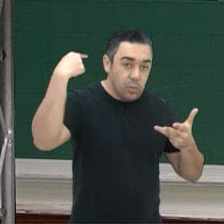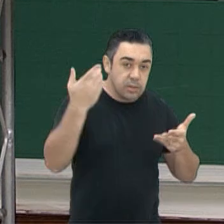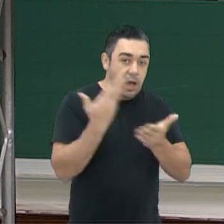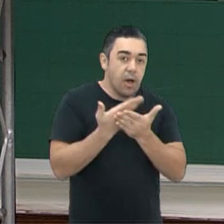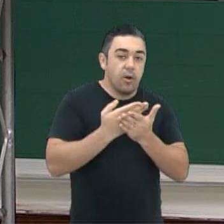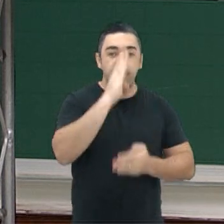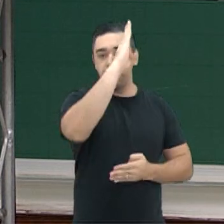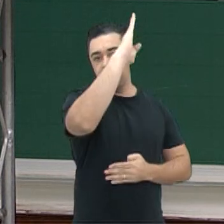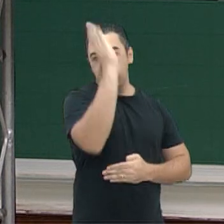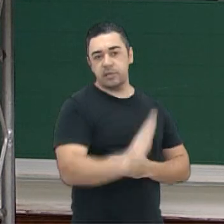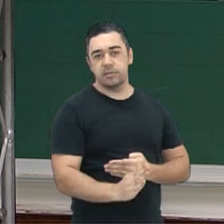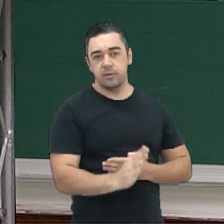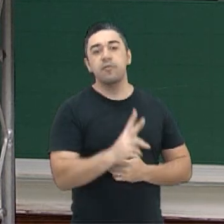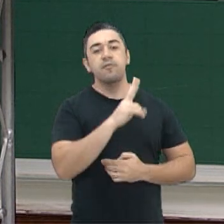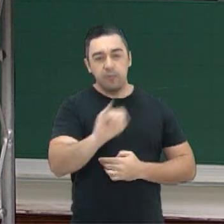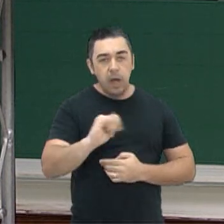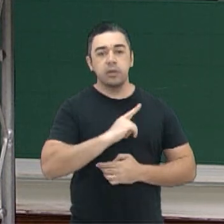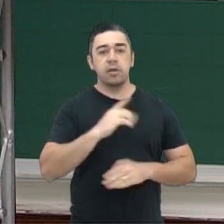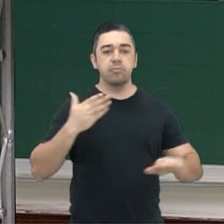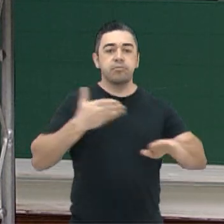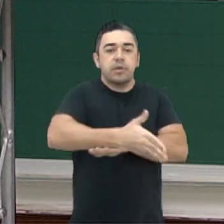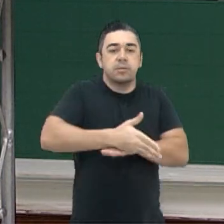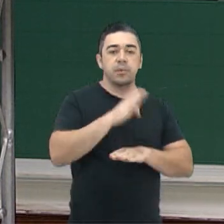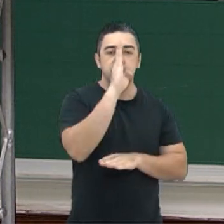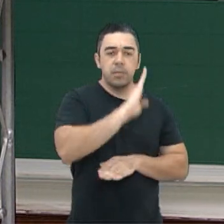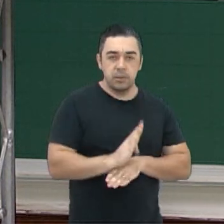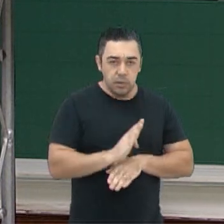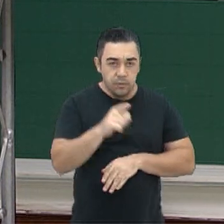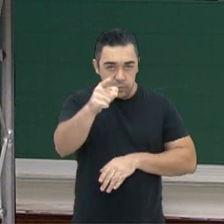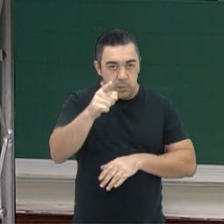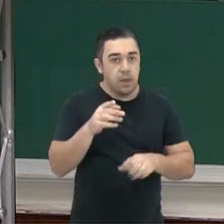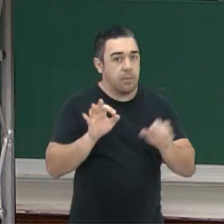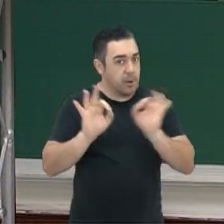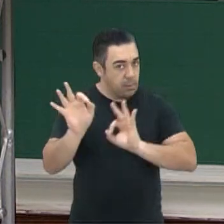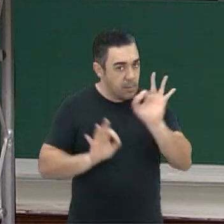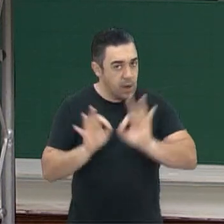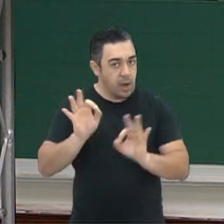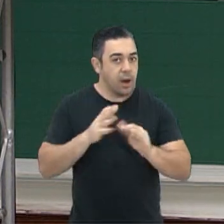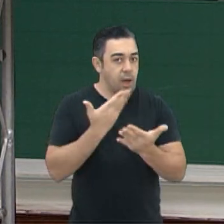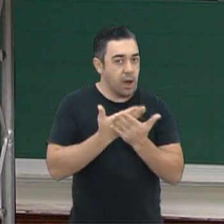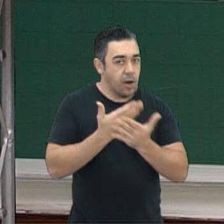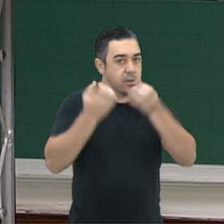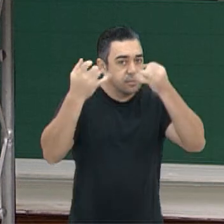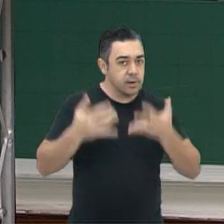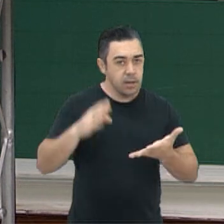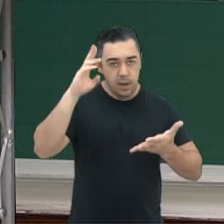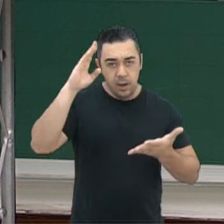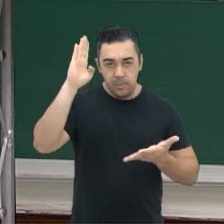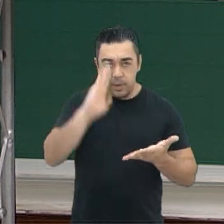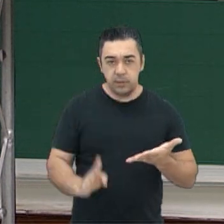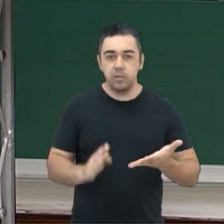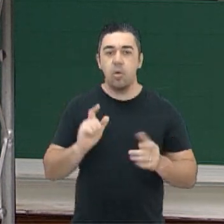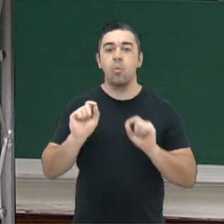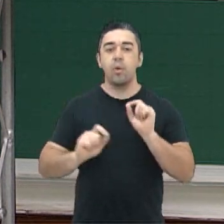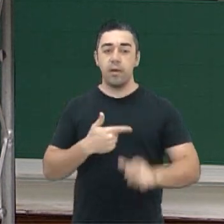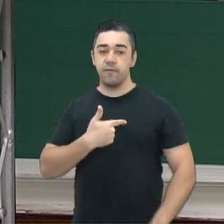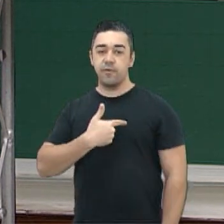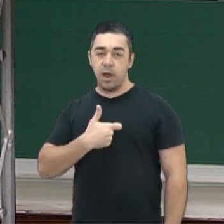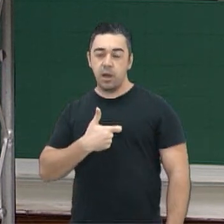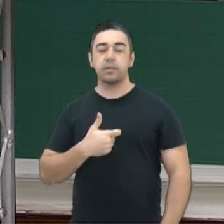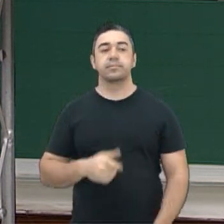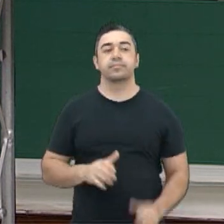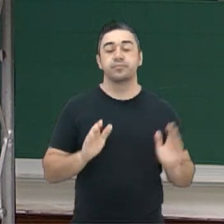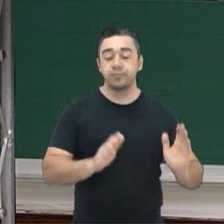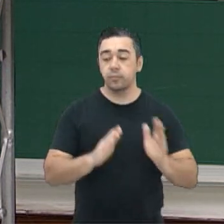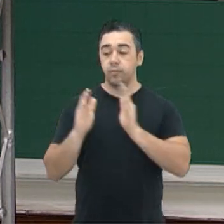aqui com a gente, a cobra vai fumar, o Brasil vai para a guerra, se preparem, próxima aula, vamos ter história junto com Getúlio Vargas para vocês. E